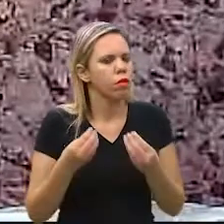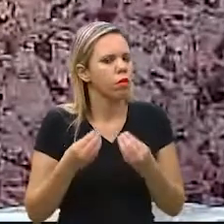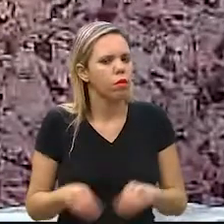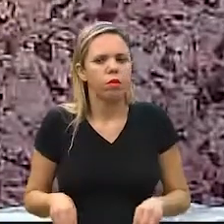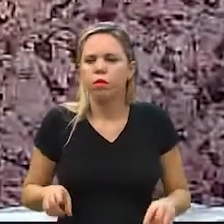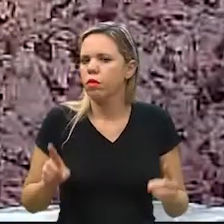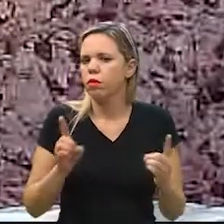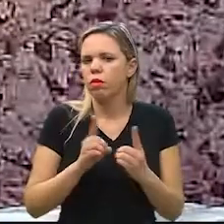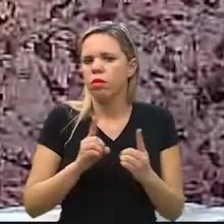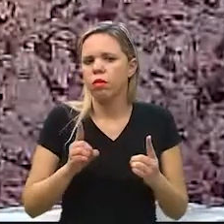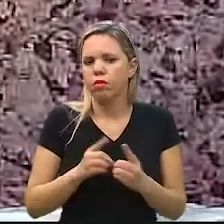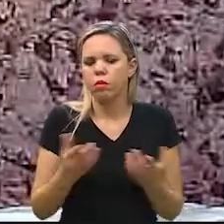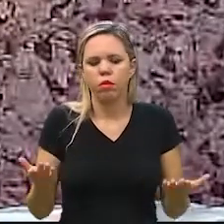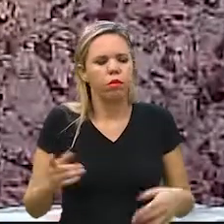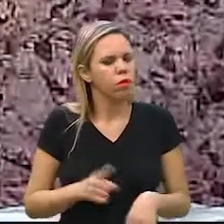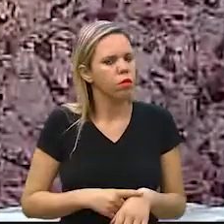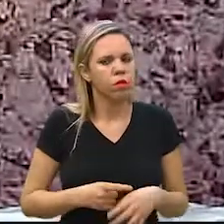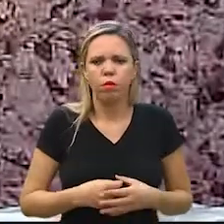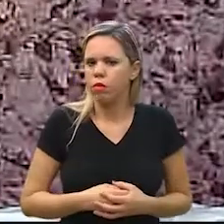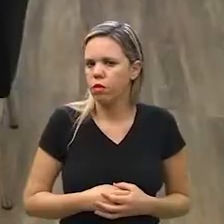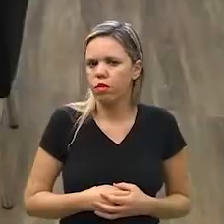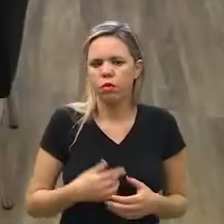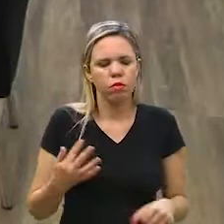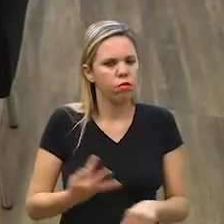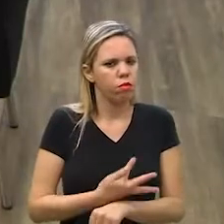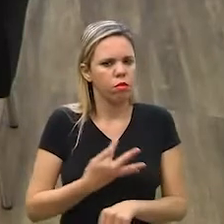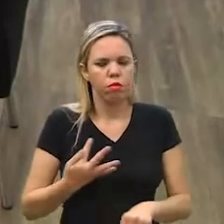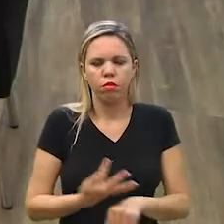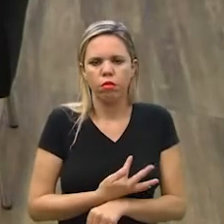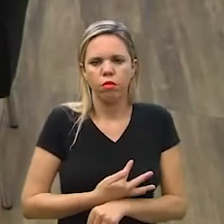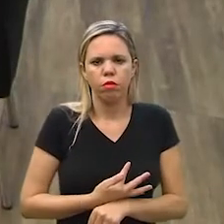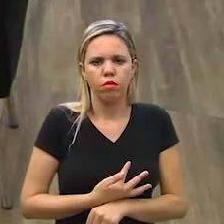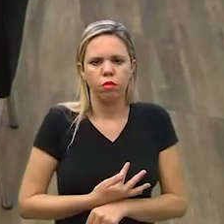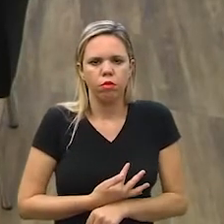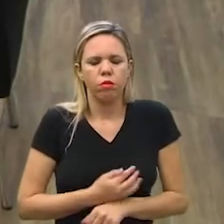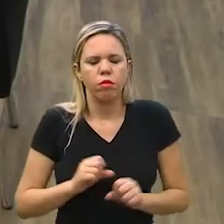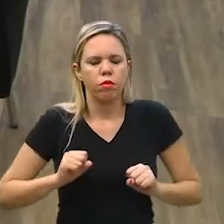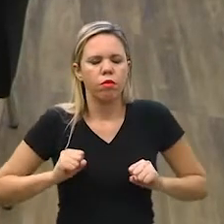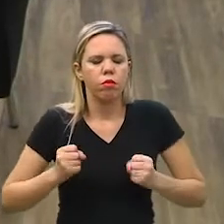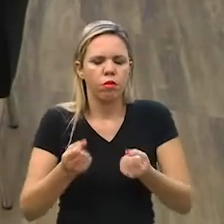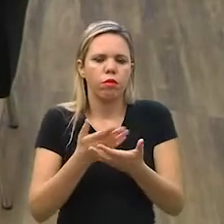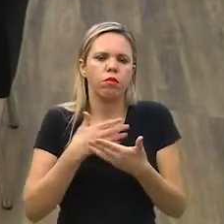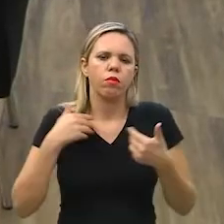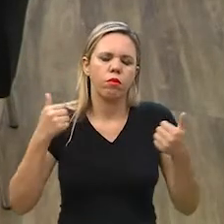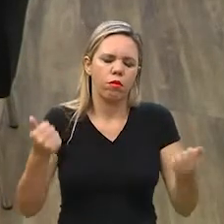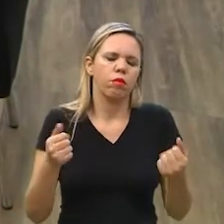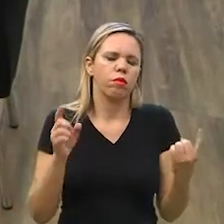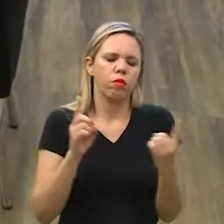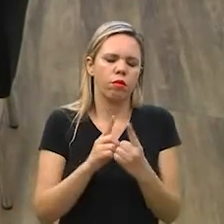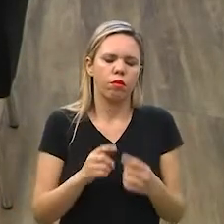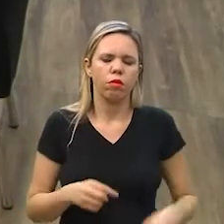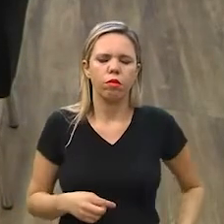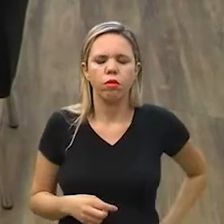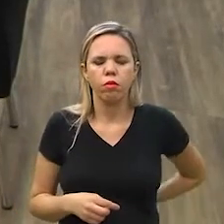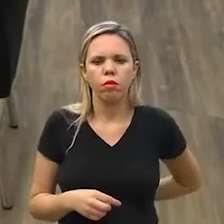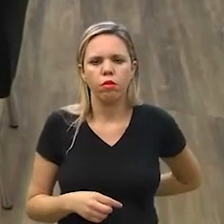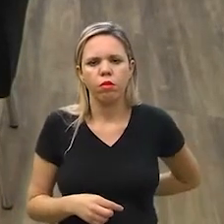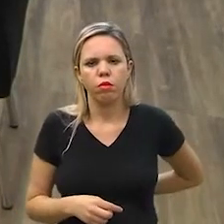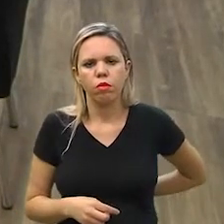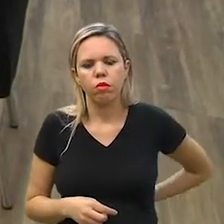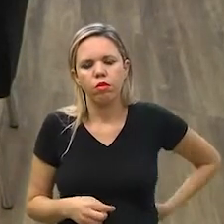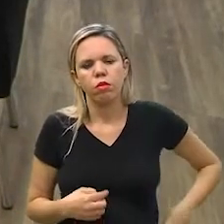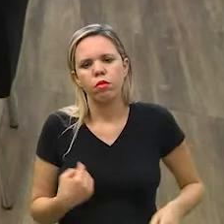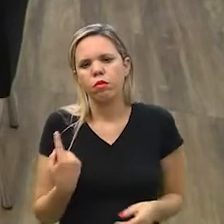o atendimento nesse momento de crise é o nosso grande esforço, e melhorar o atendimento é o que